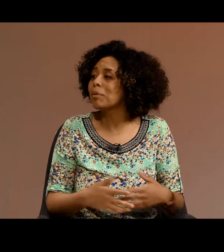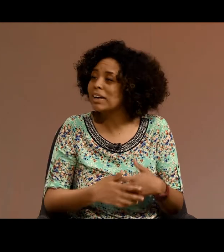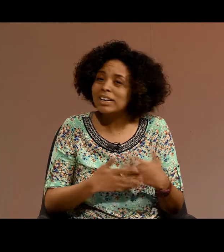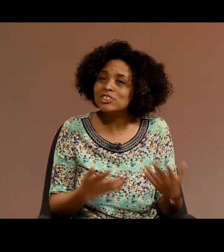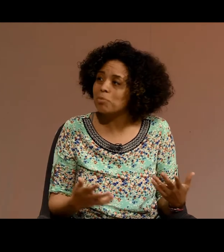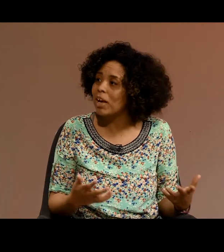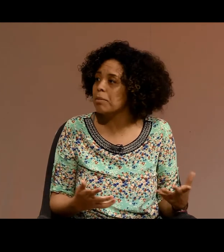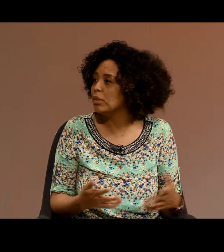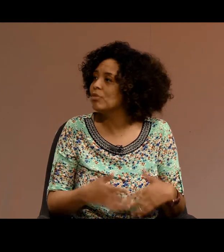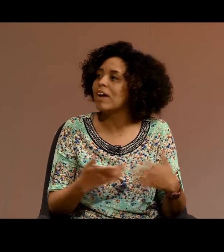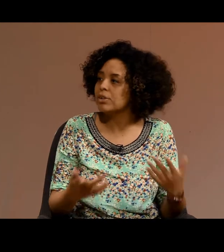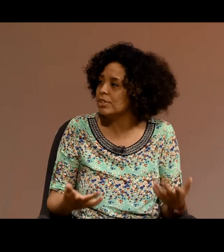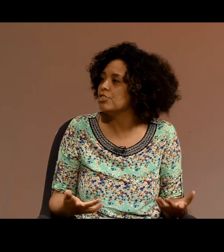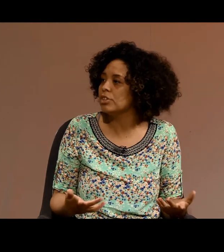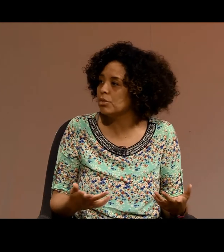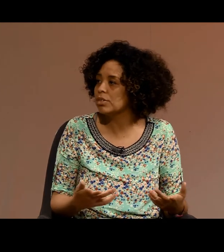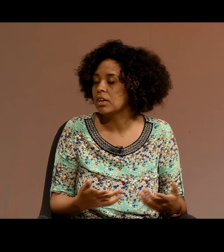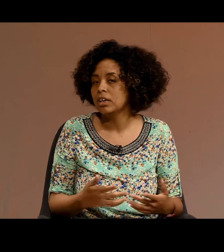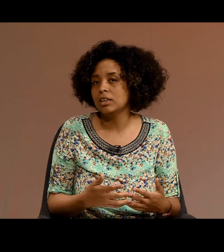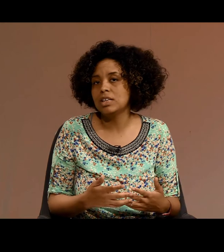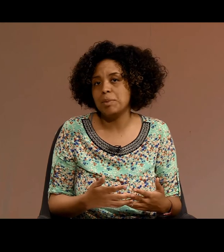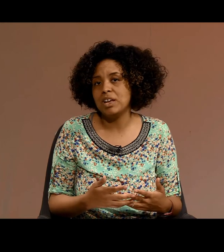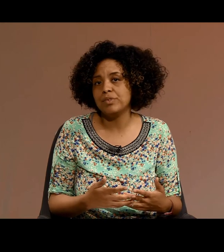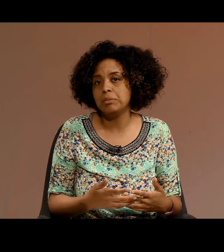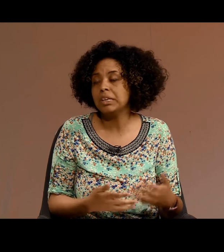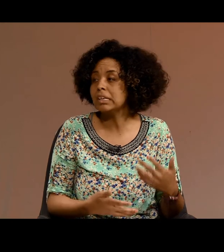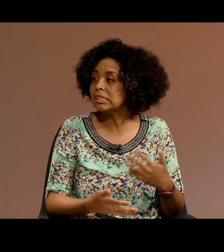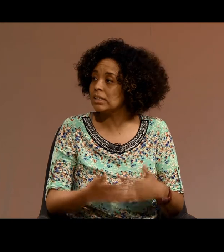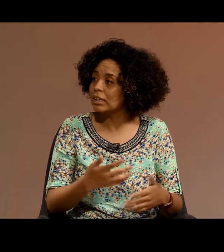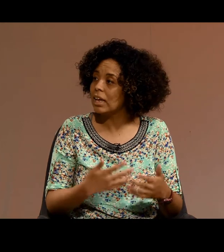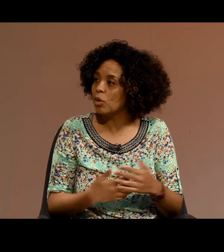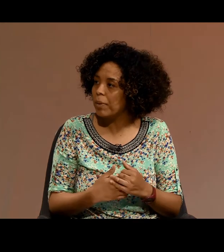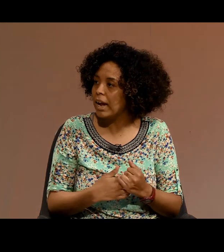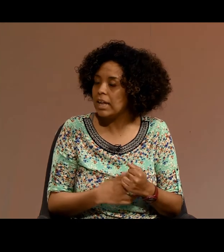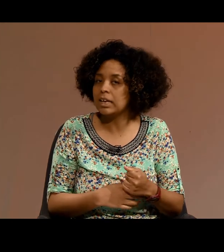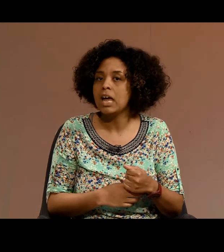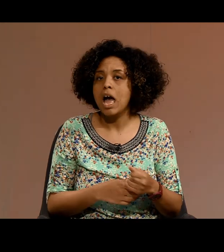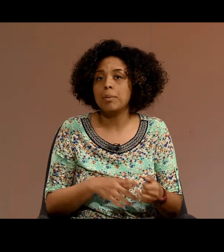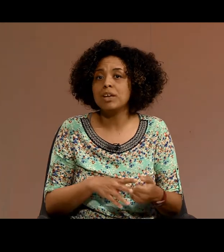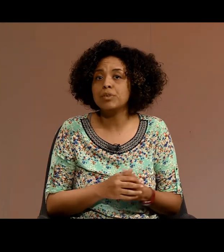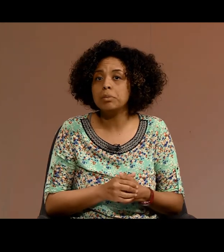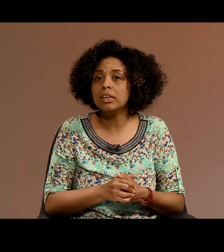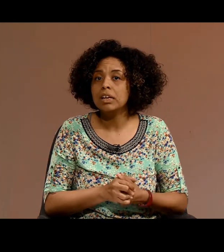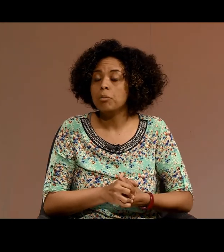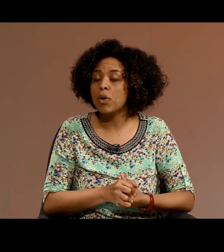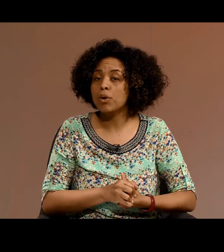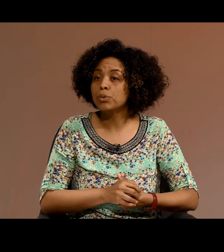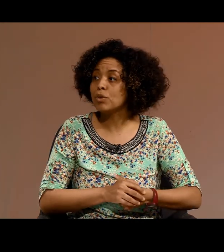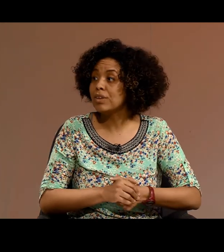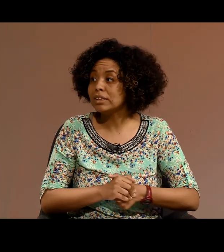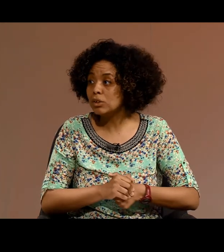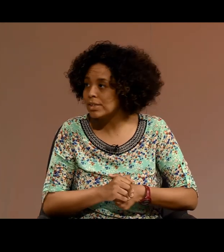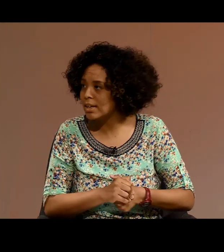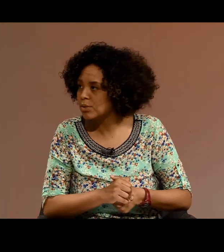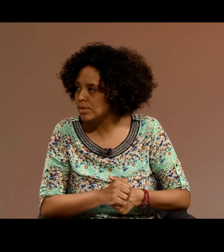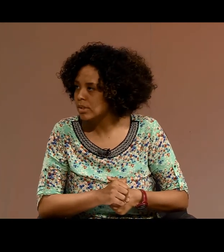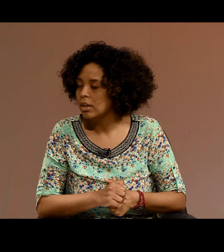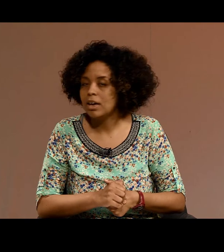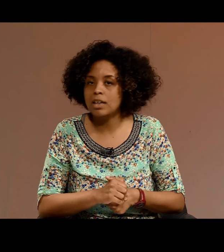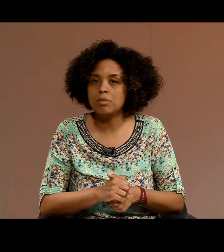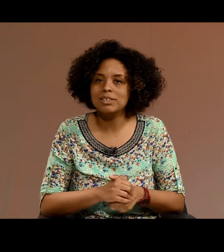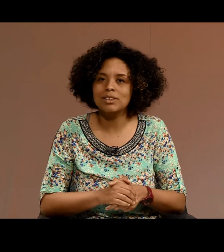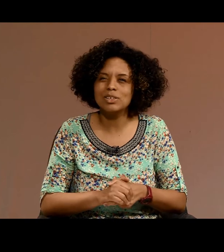esse grande apagamento em vários sentidos da Maria Firmina, que se tenta recuperar, né? A Maria Firmina morreu com 92